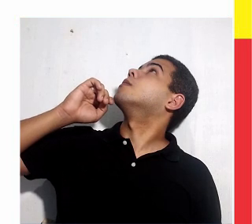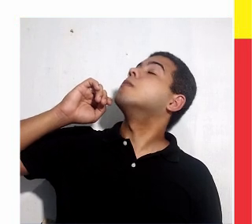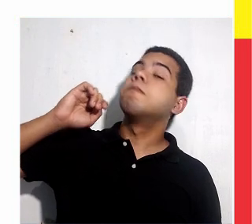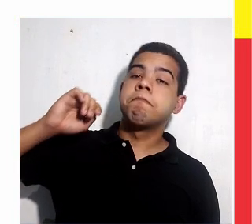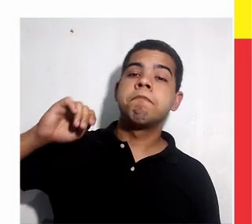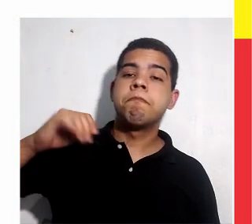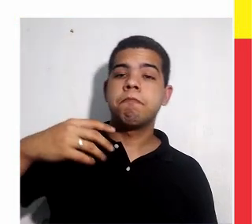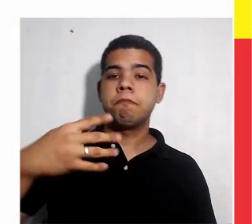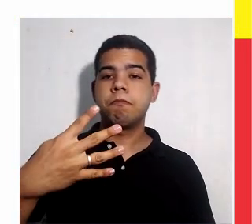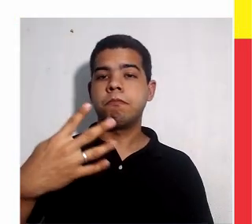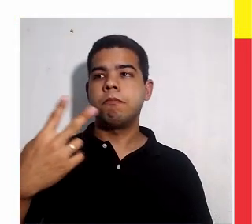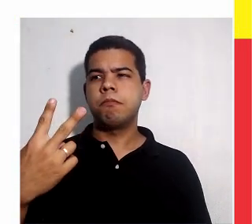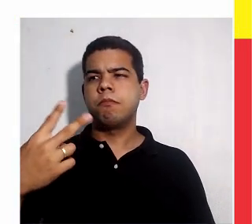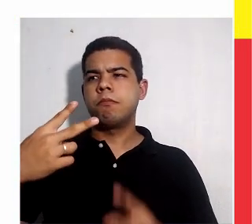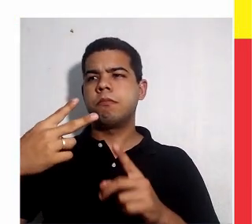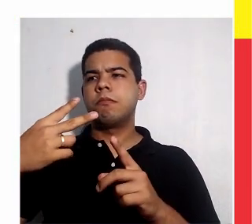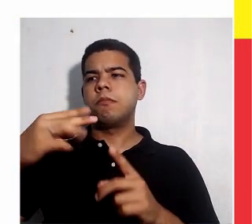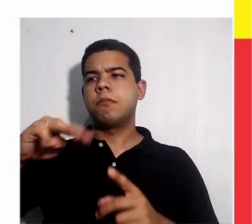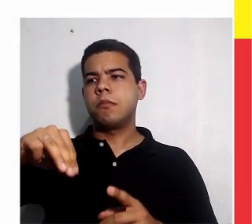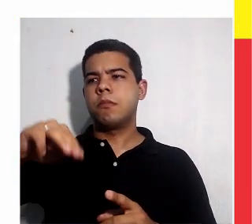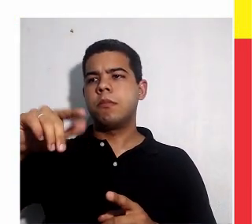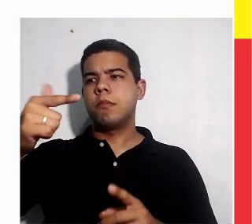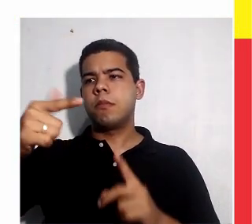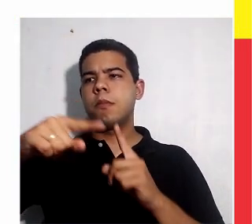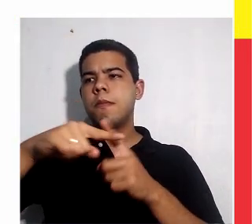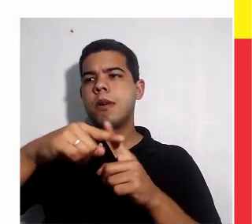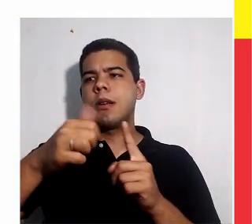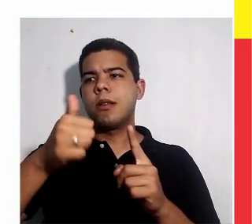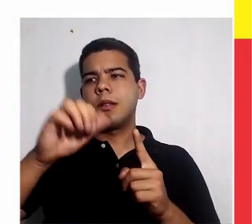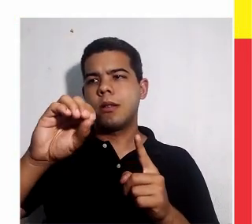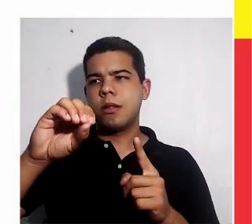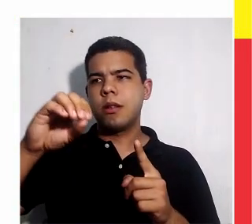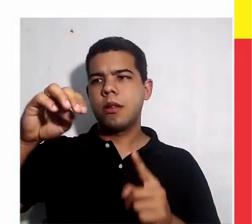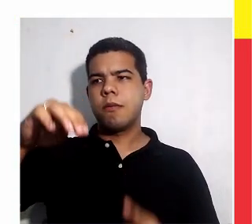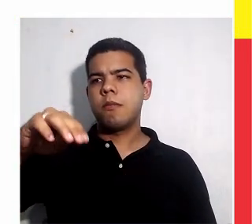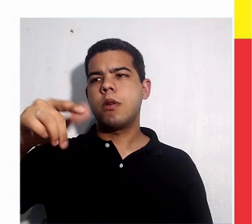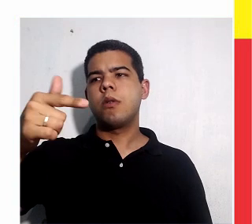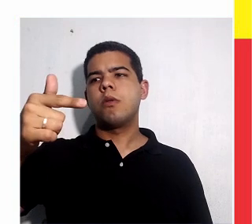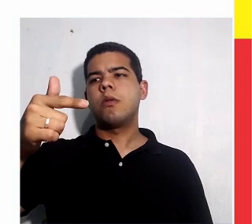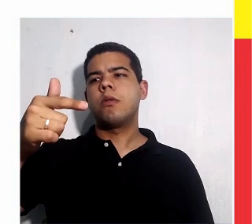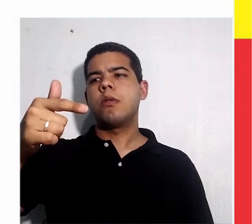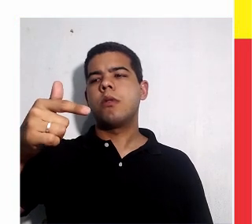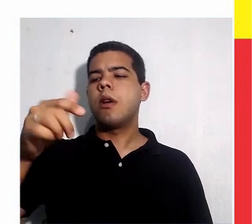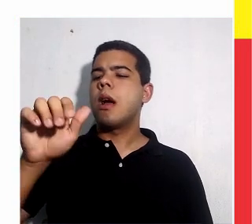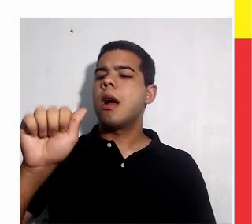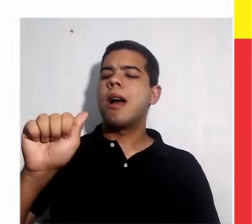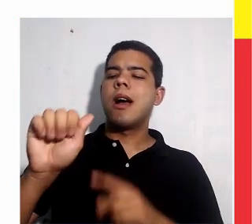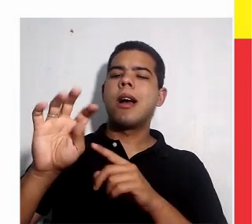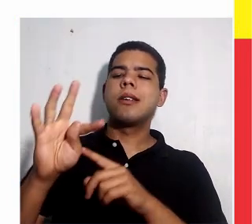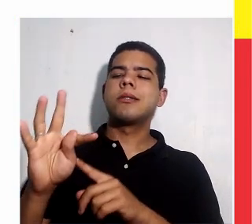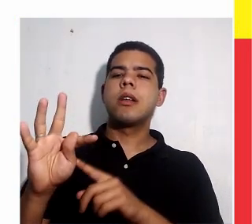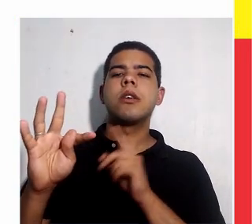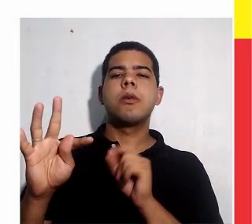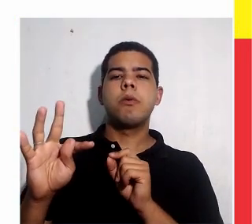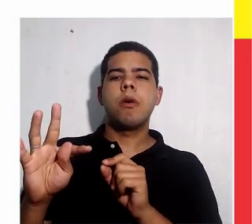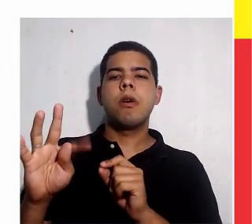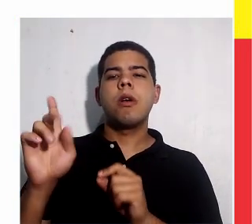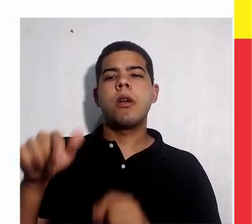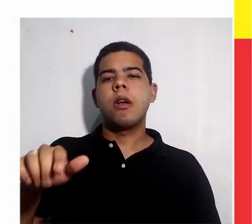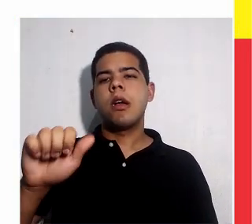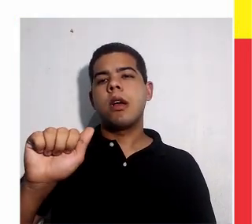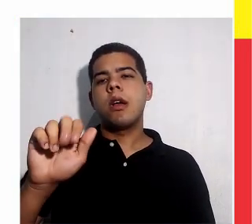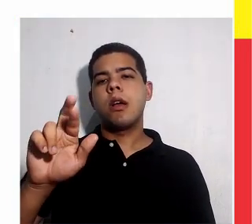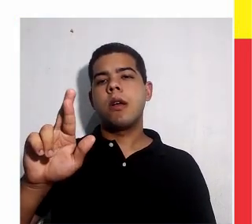metros quadrados mais 10 metros quadrados. Observe que esse AT, ele é o que? A área total. Como eu